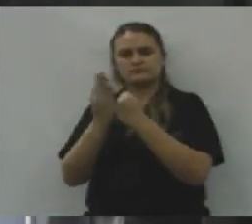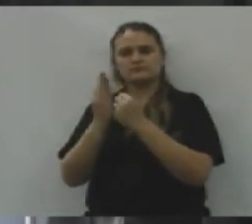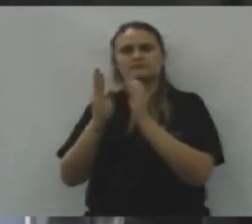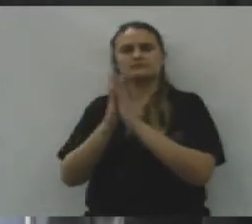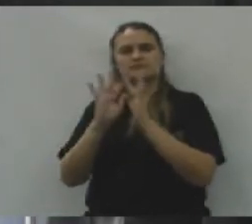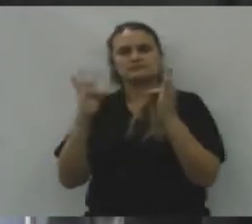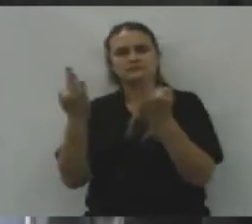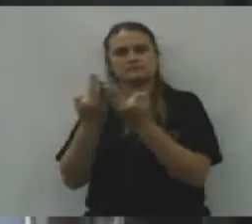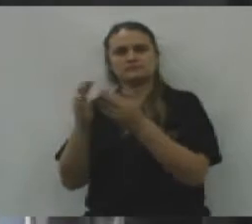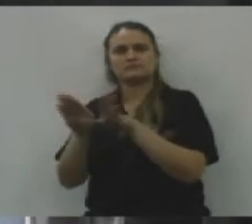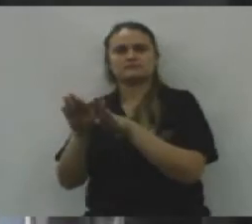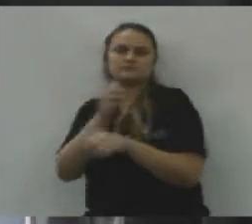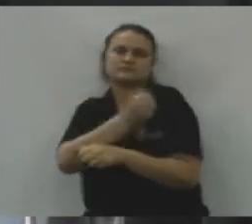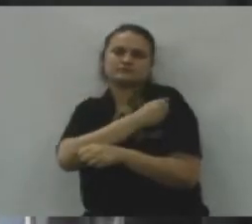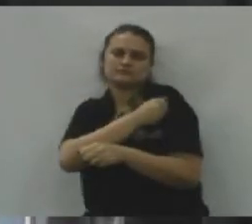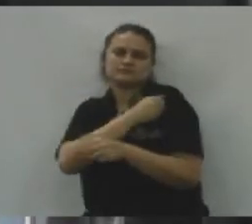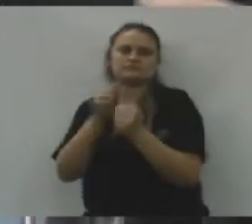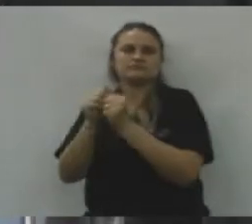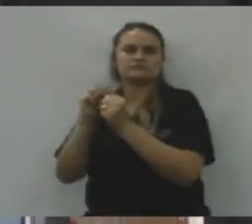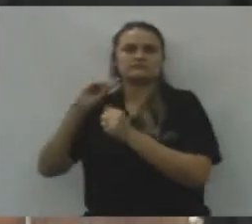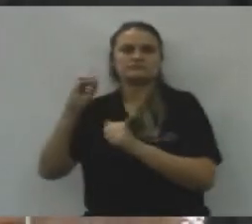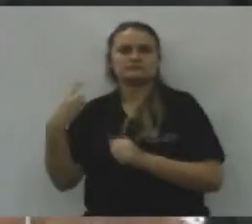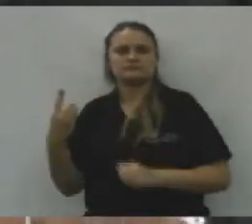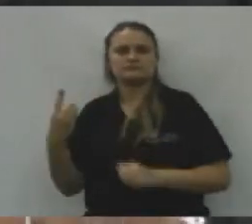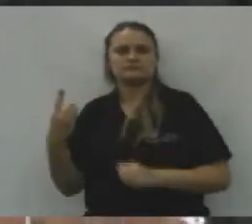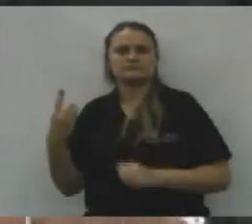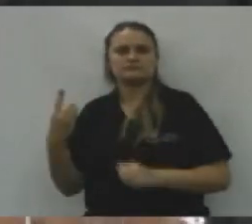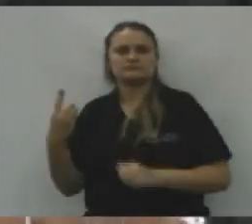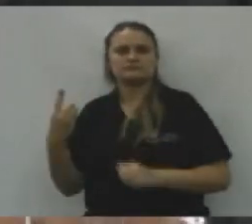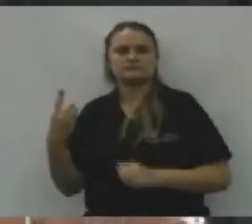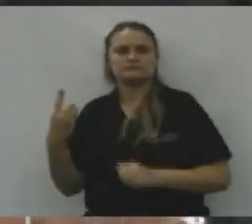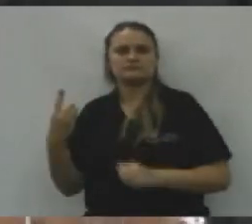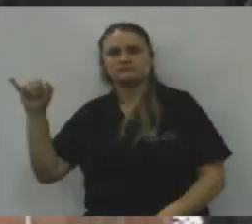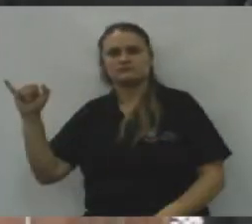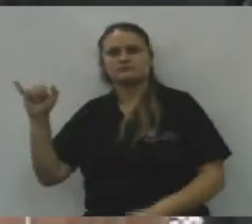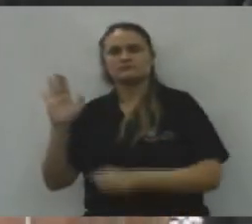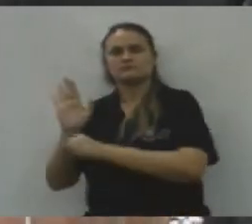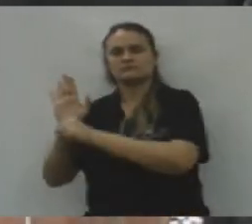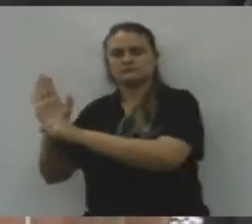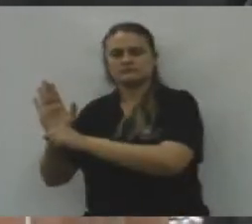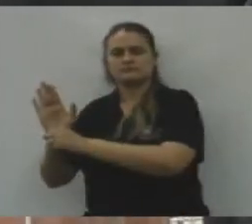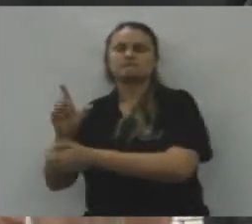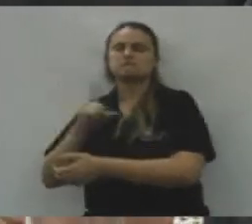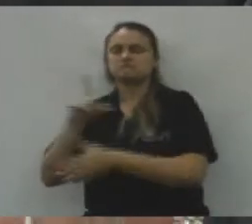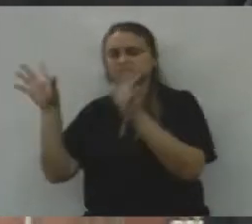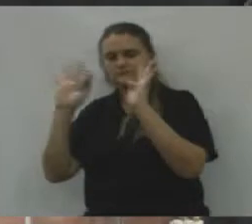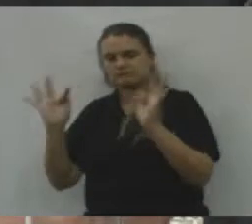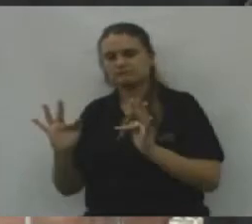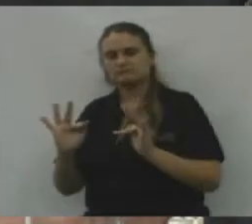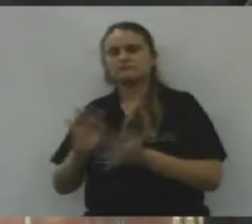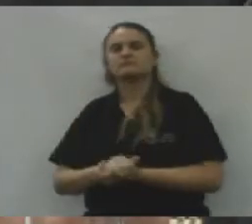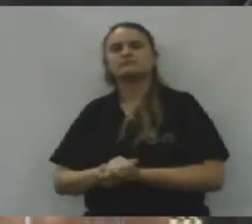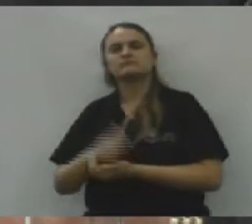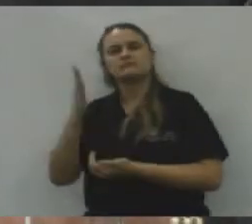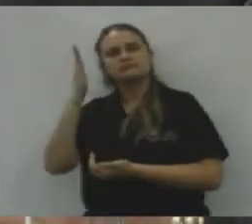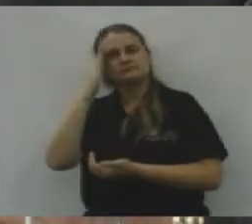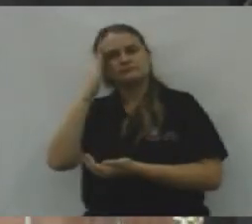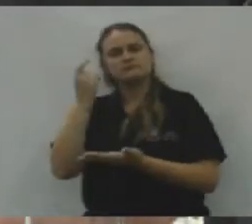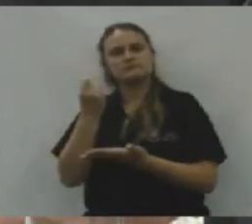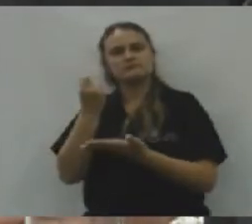os alunos, do deputado Rossoni também. E Então, a gente fica feliz, que sabendo que